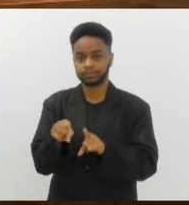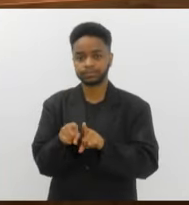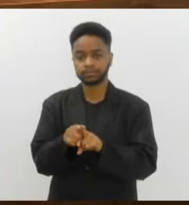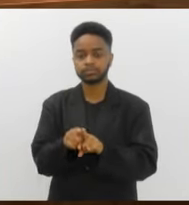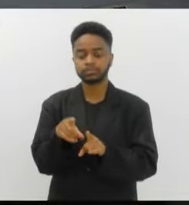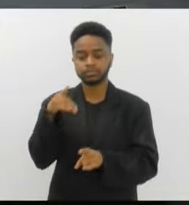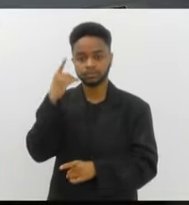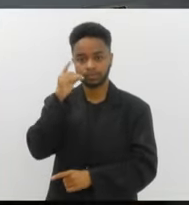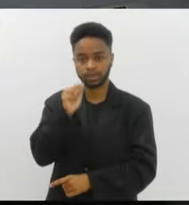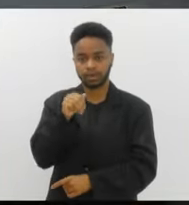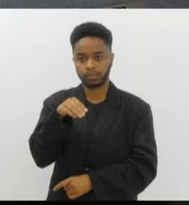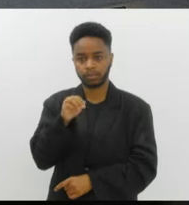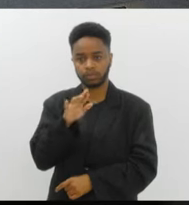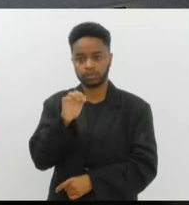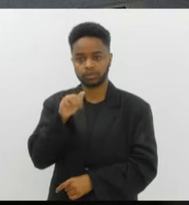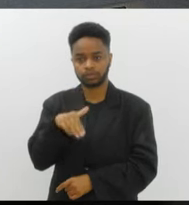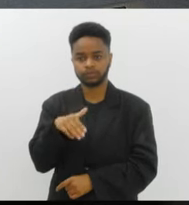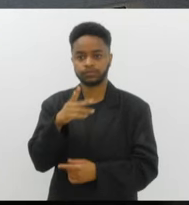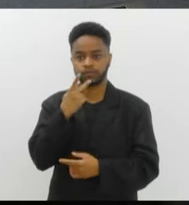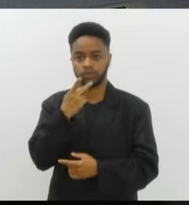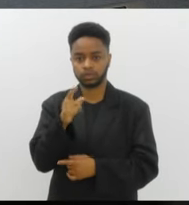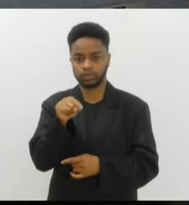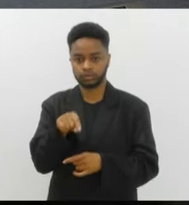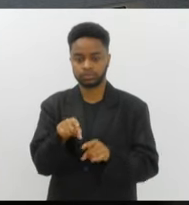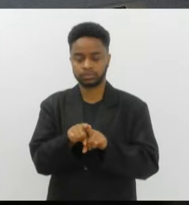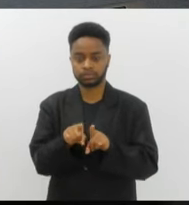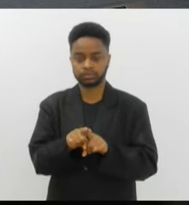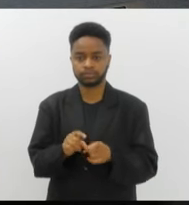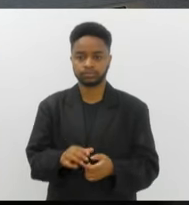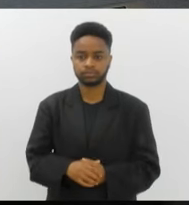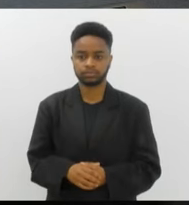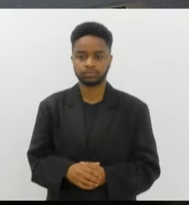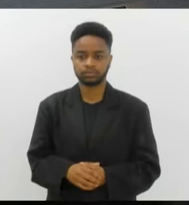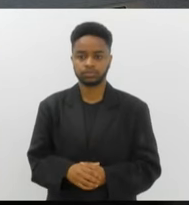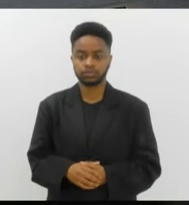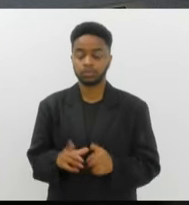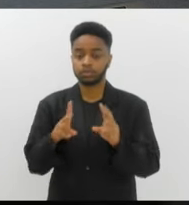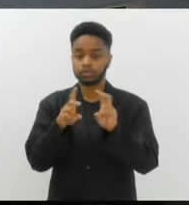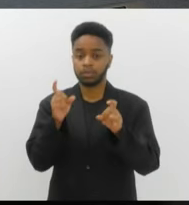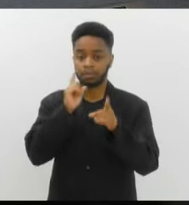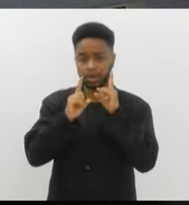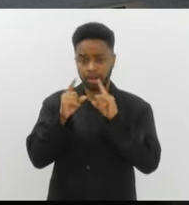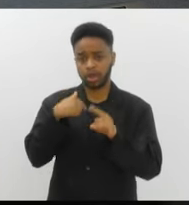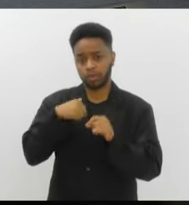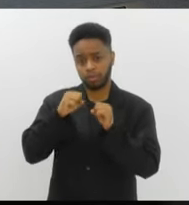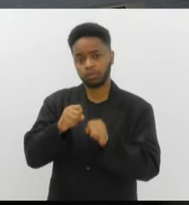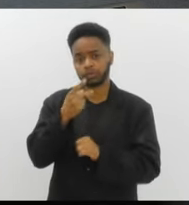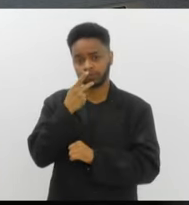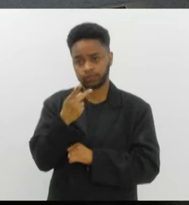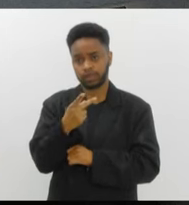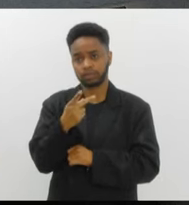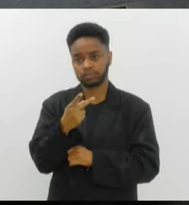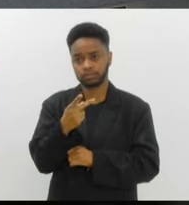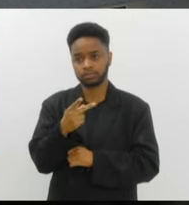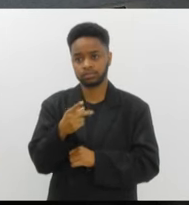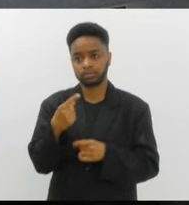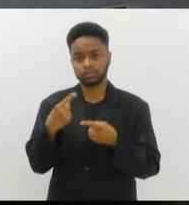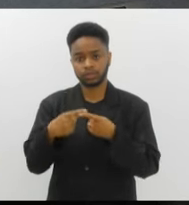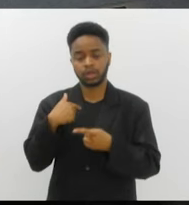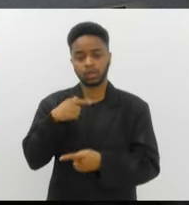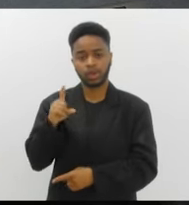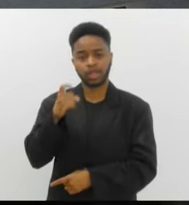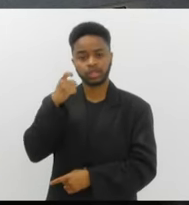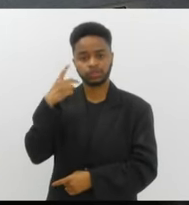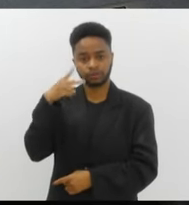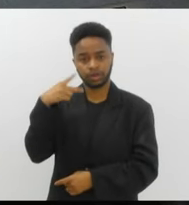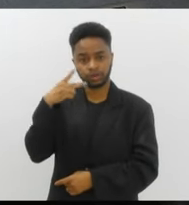Rodrigo Amorim aos anais dessa casa. Quando se trata de Maricá, eu tenho propriedade para falar de Maricá, tia Ju. Fui vereador da